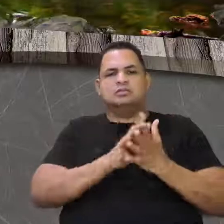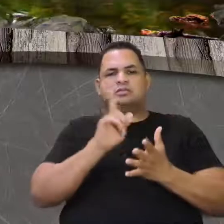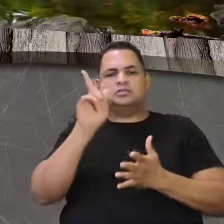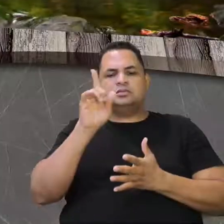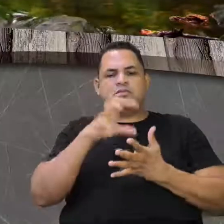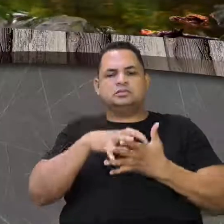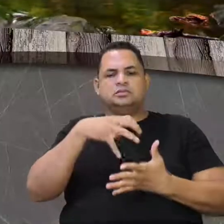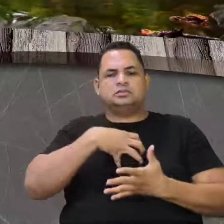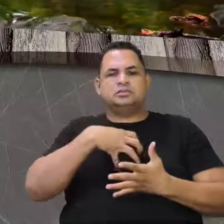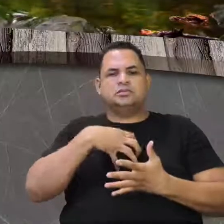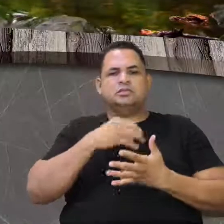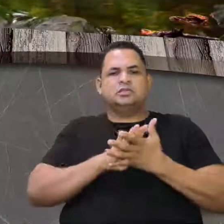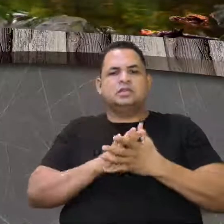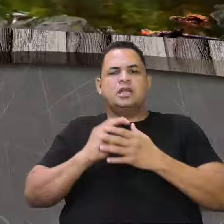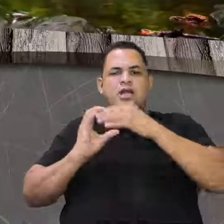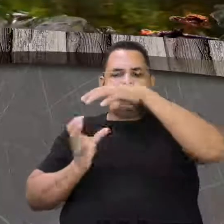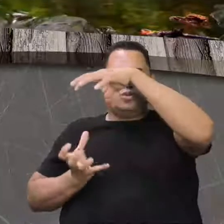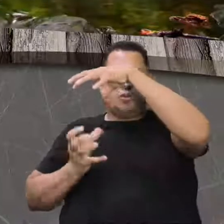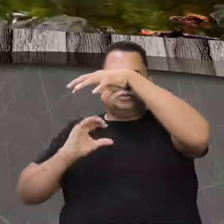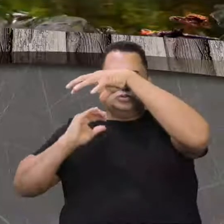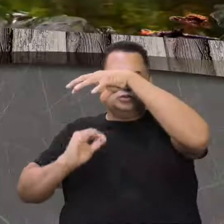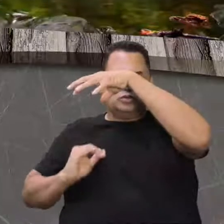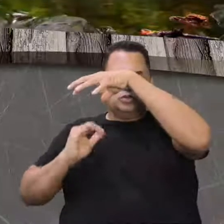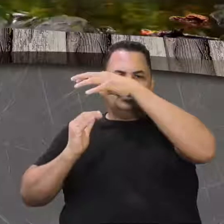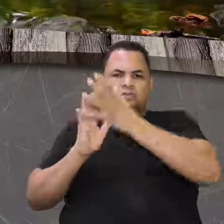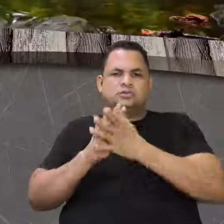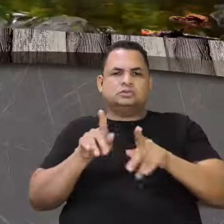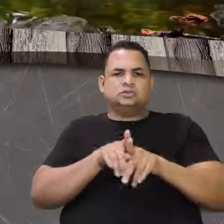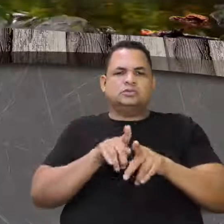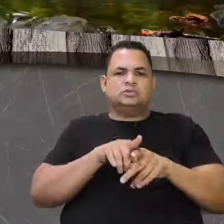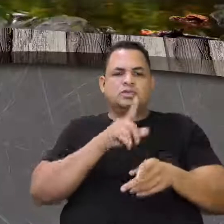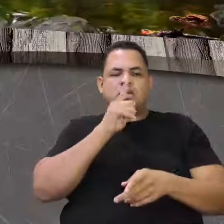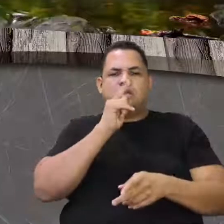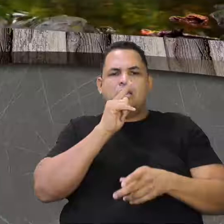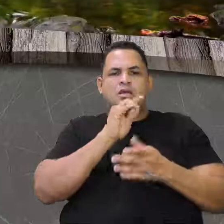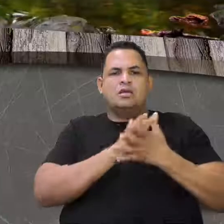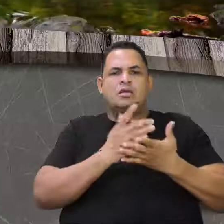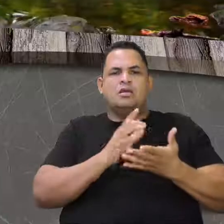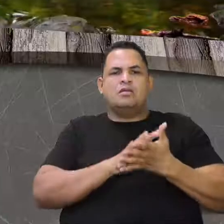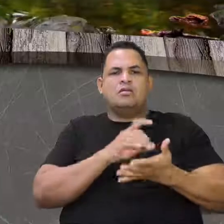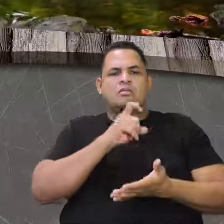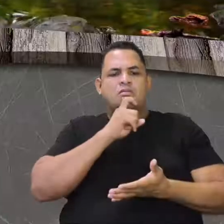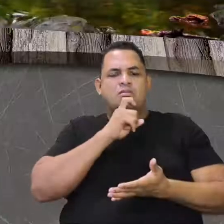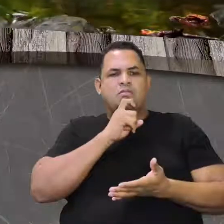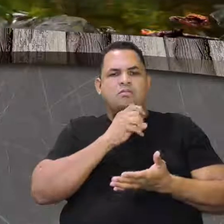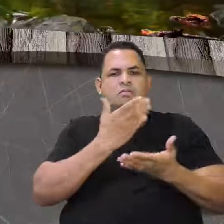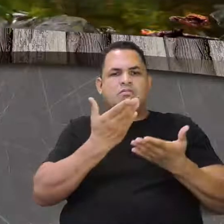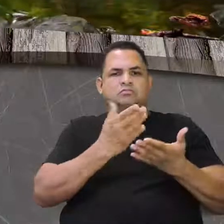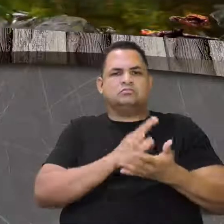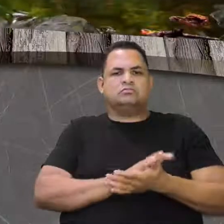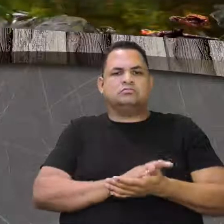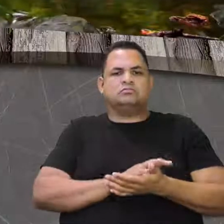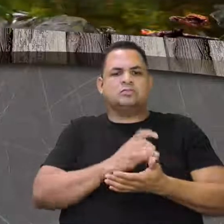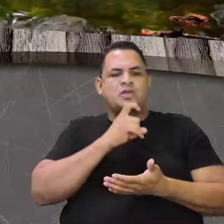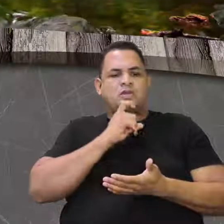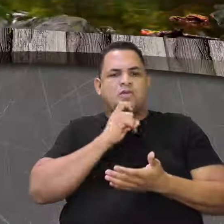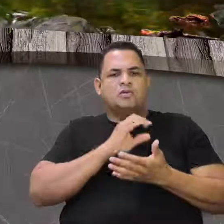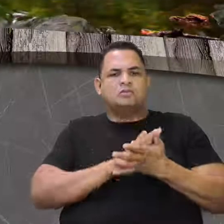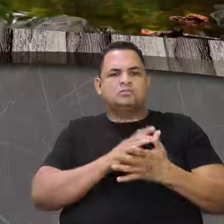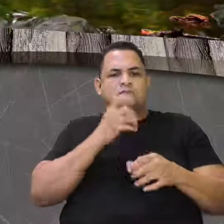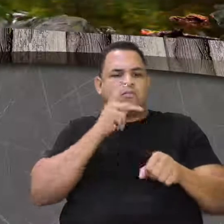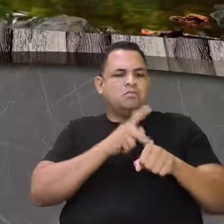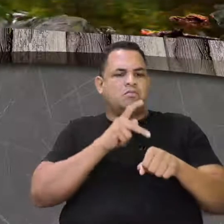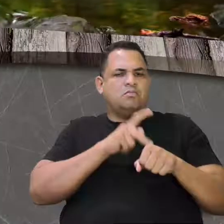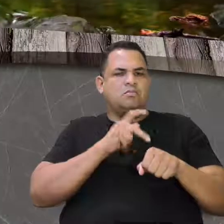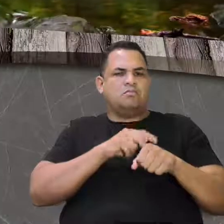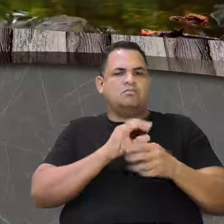nos calotas polares que vão derreter. Aquela água na forma física, no estado físico de gelo